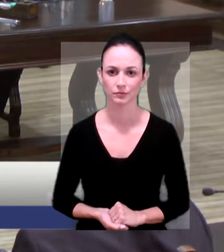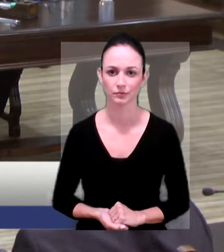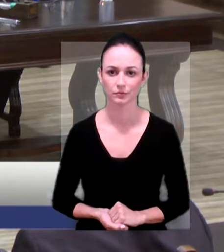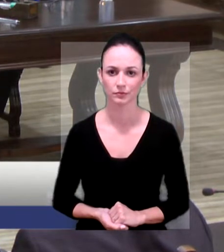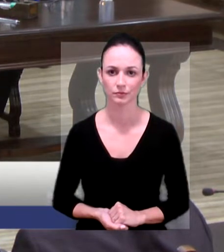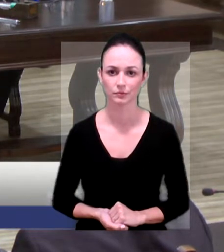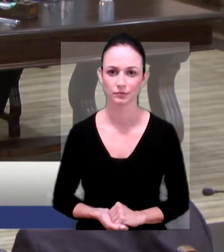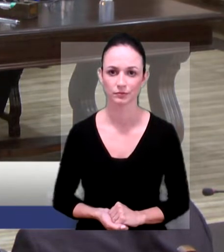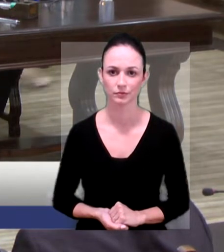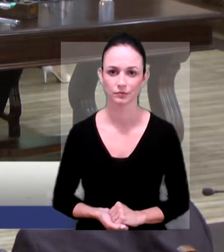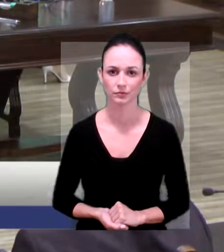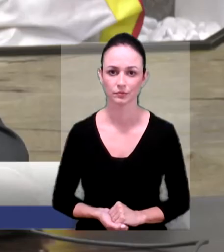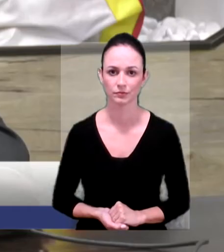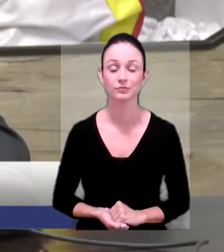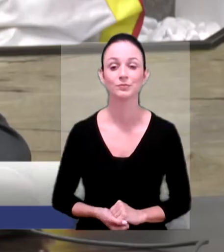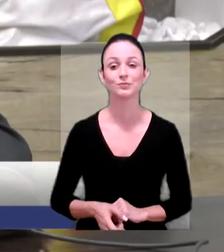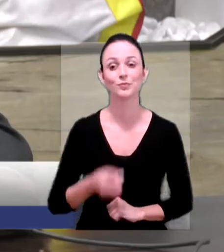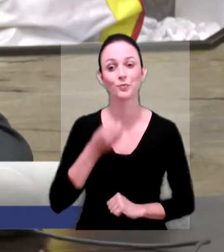Bom dia a todos,